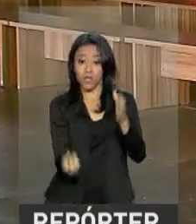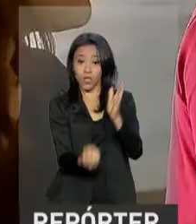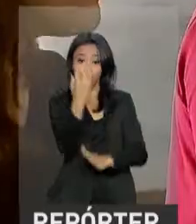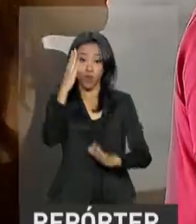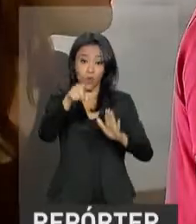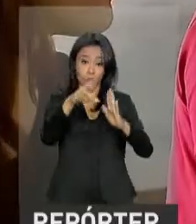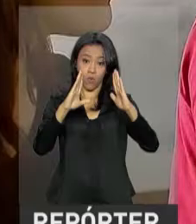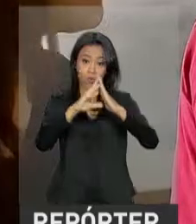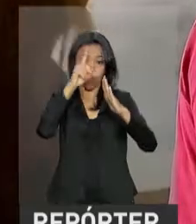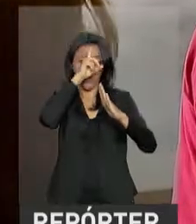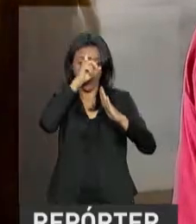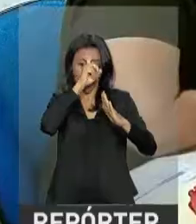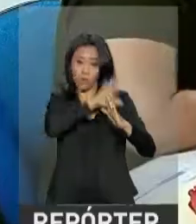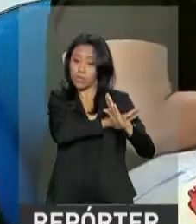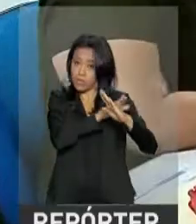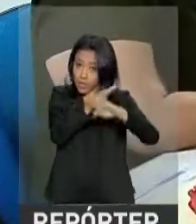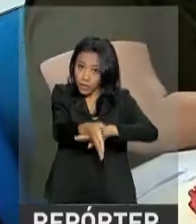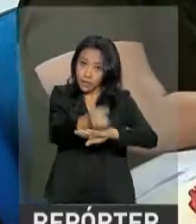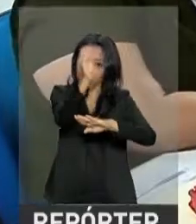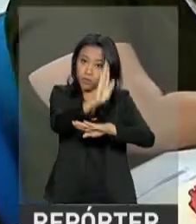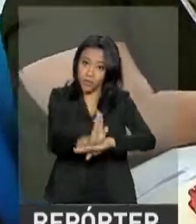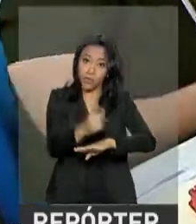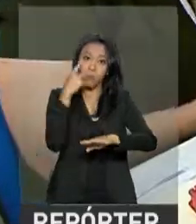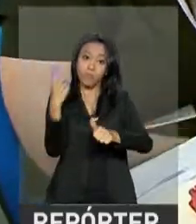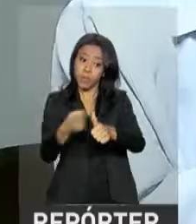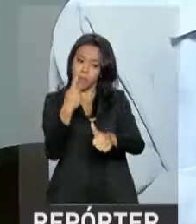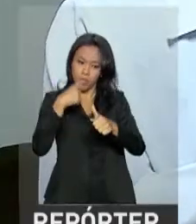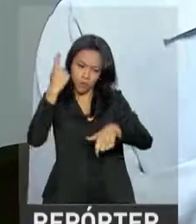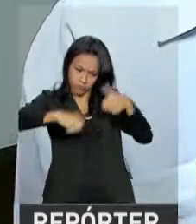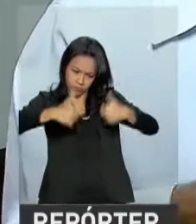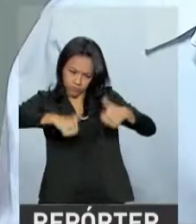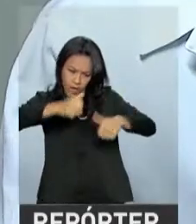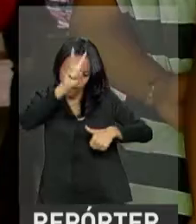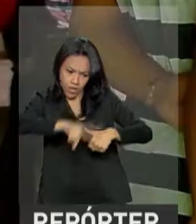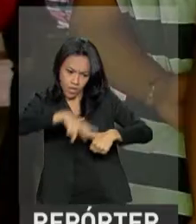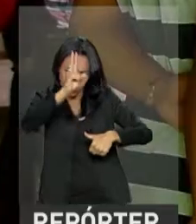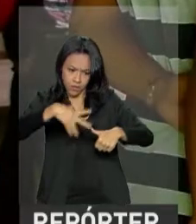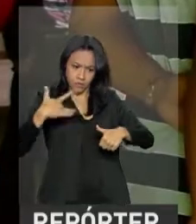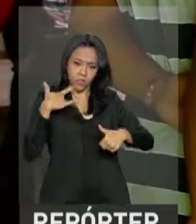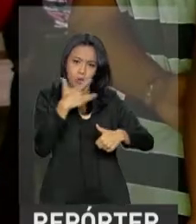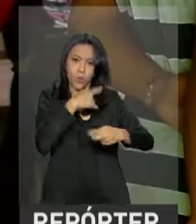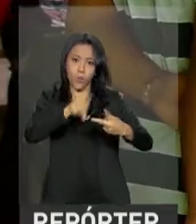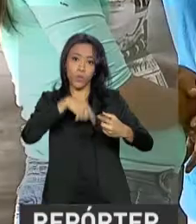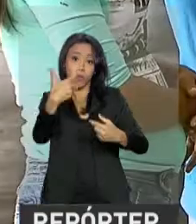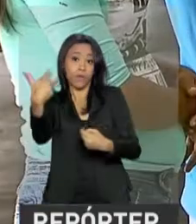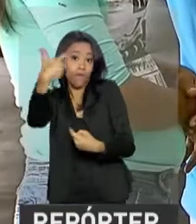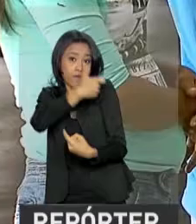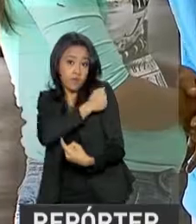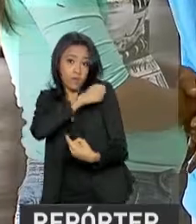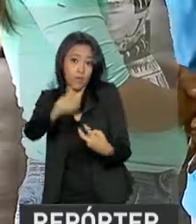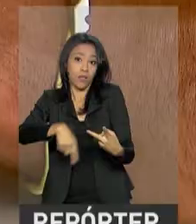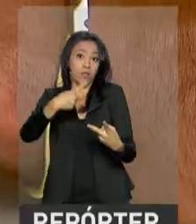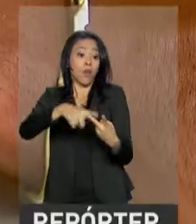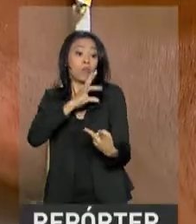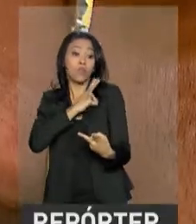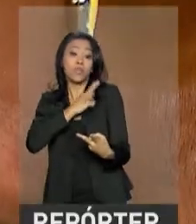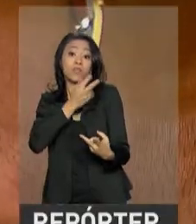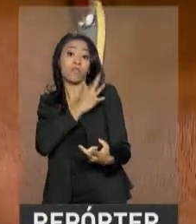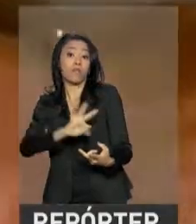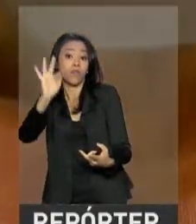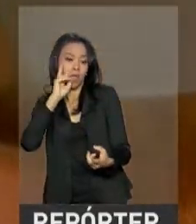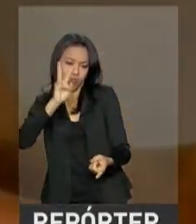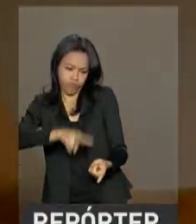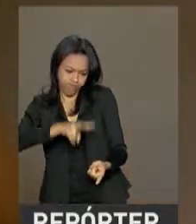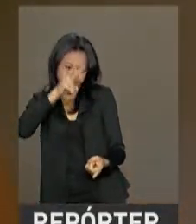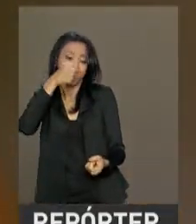depois que eles cruzam a fronteira eles passam por uma inspeção de saúde são vacinados são identificados pela polícia federal recebem documentos